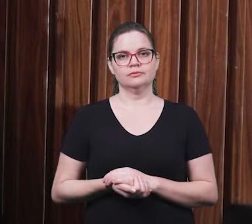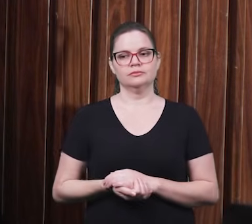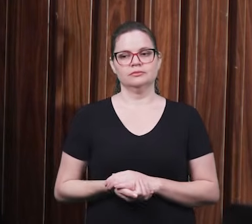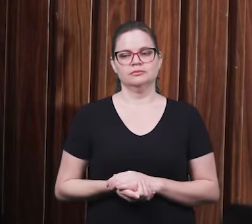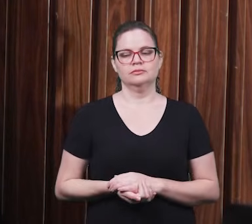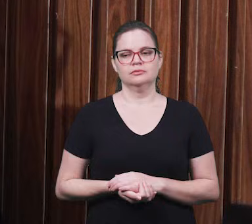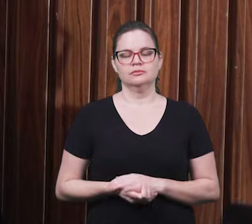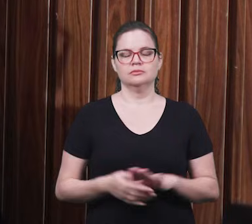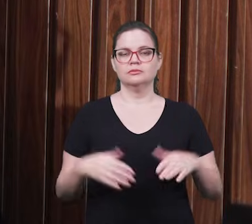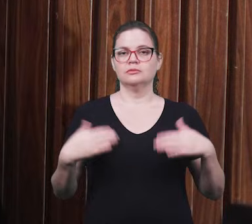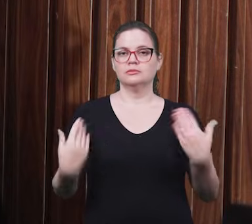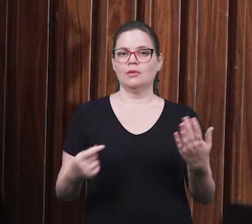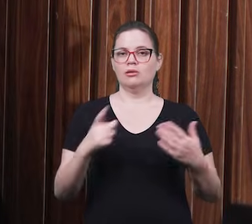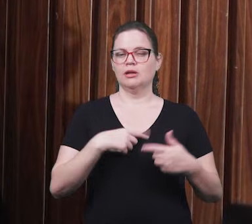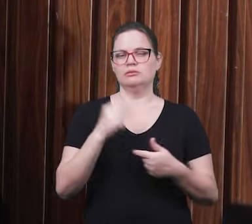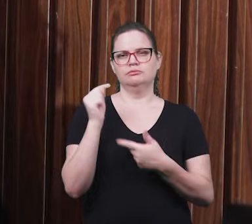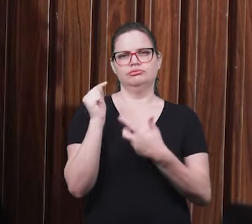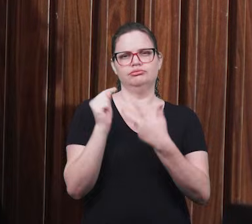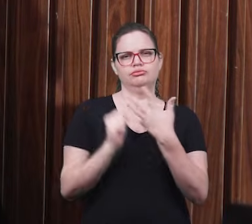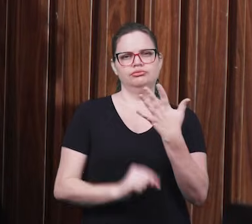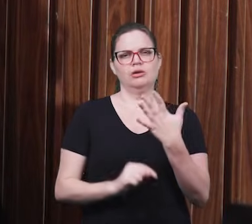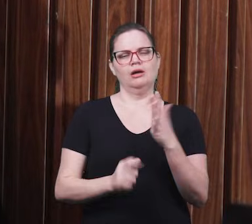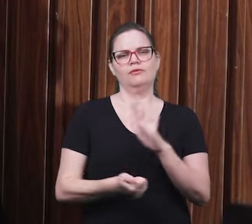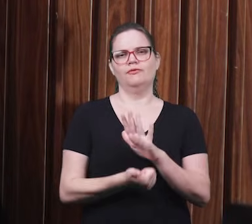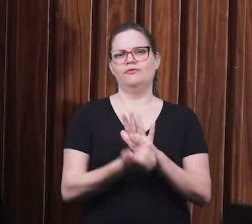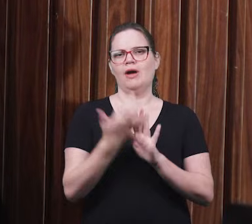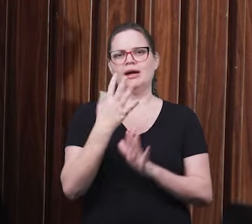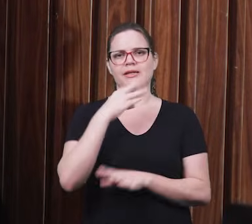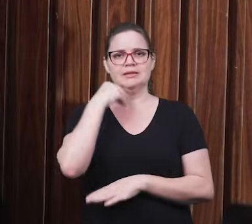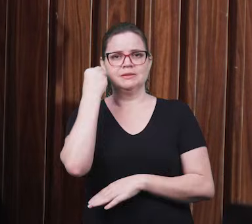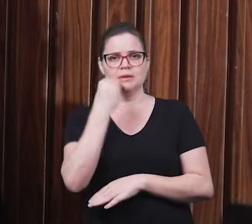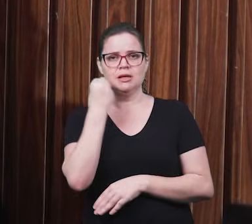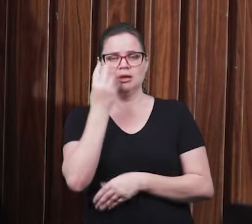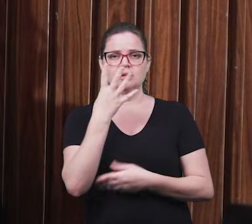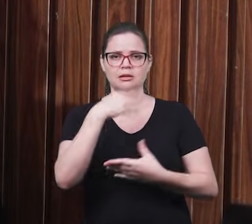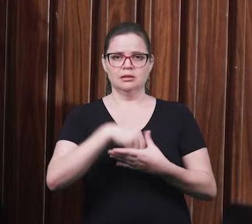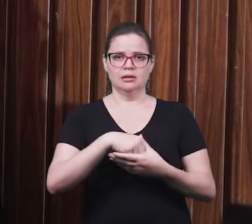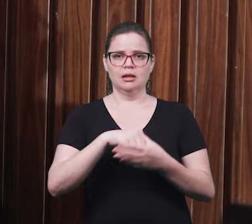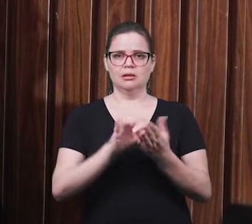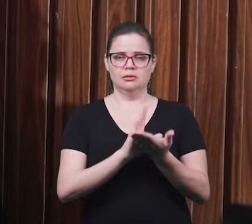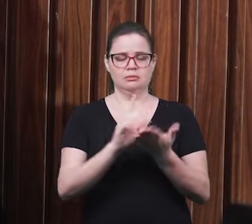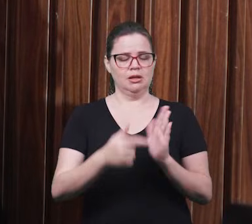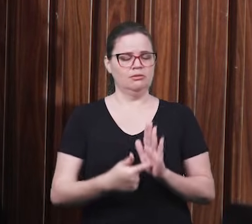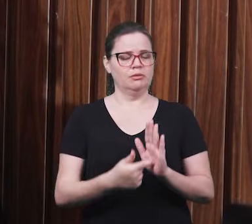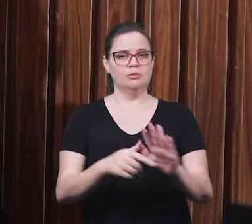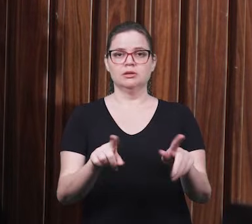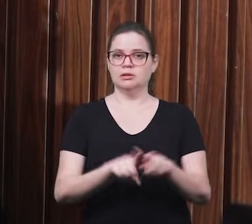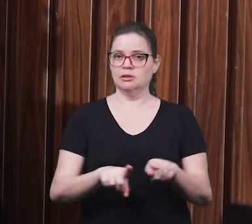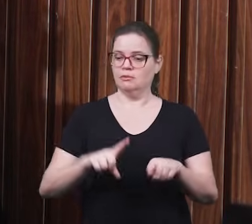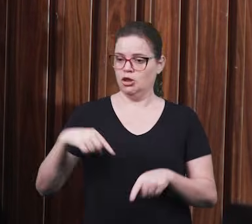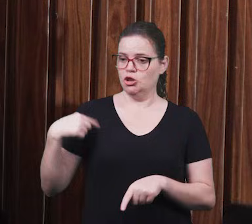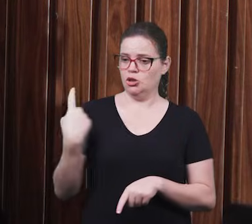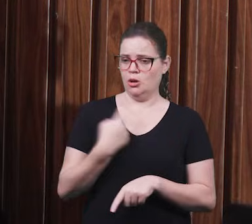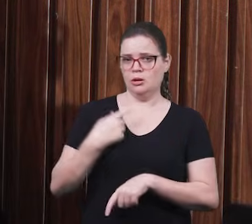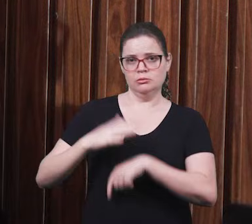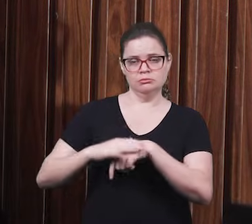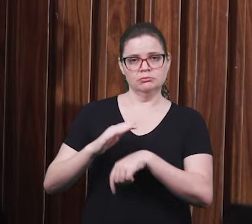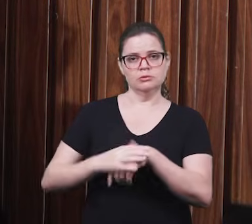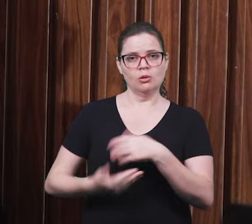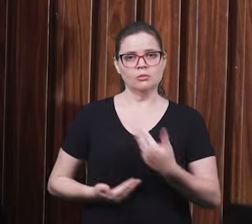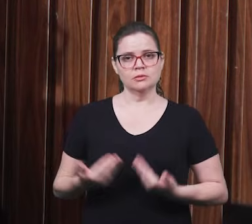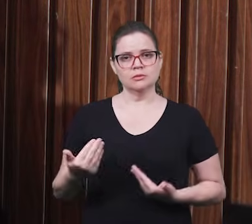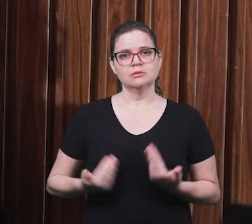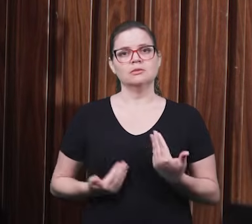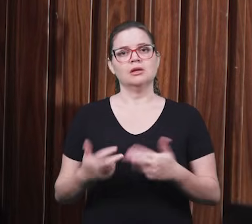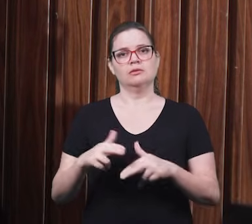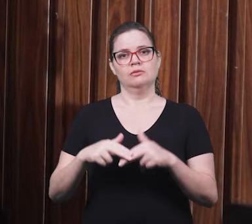tua justiça. Então, há várias experiências na palavra, experiências nossas como igreja também de madrugada, tanto